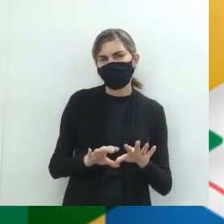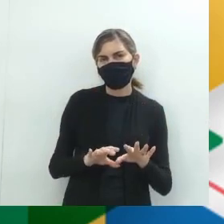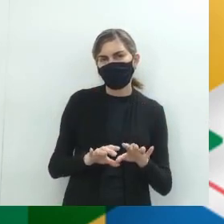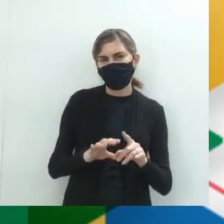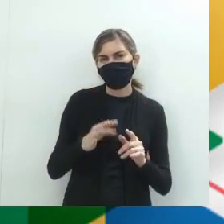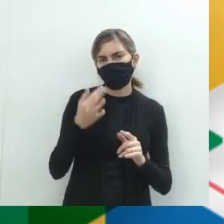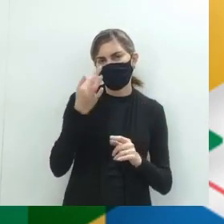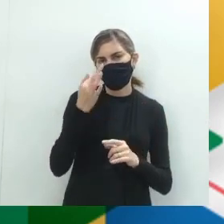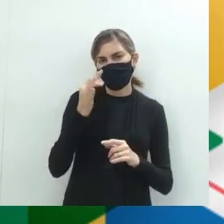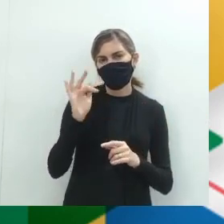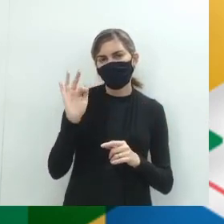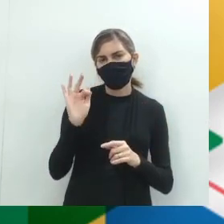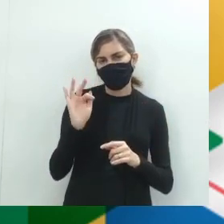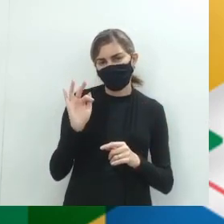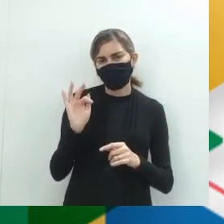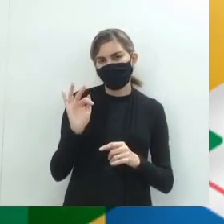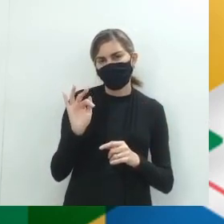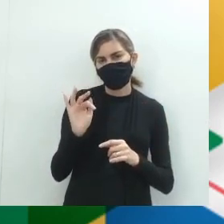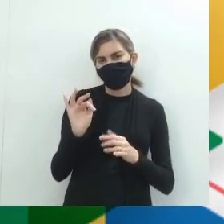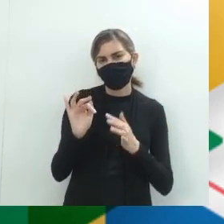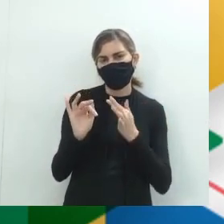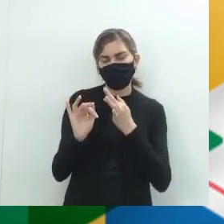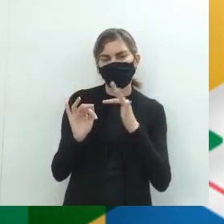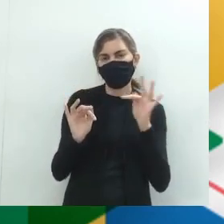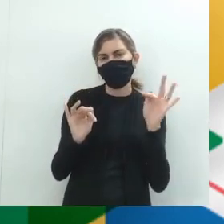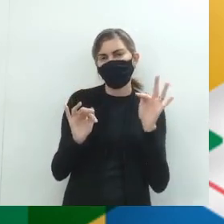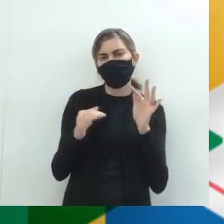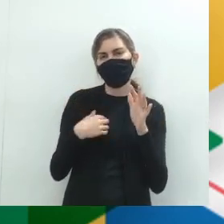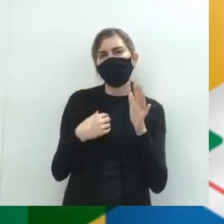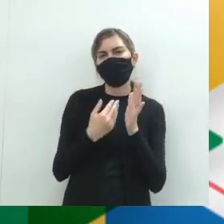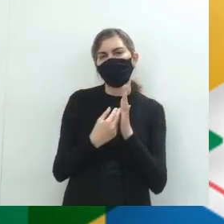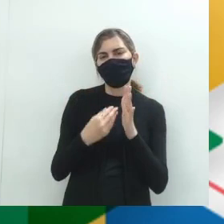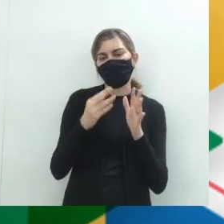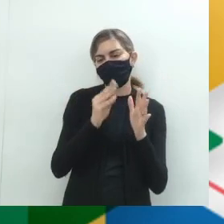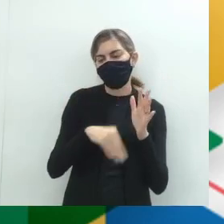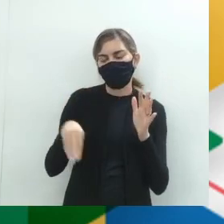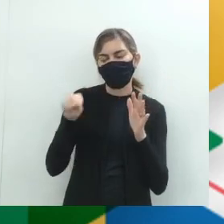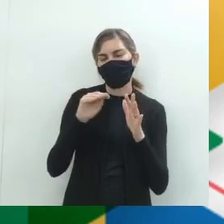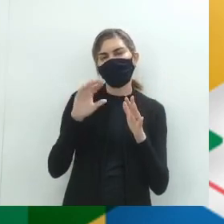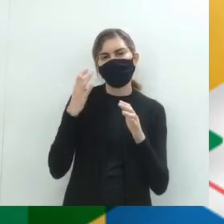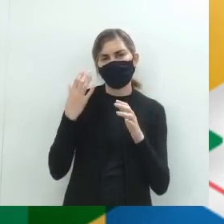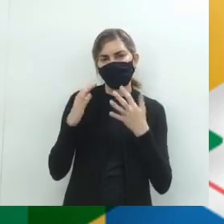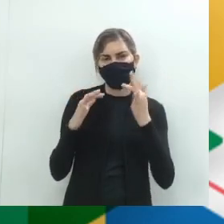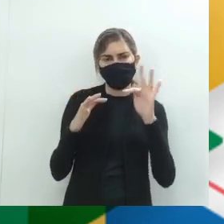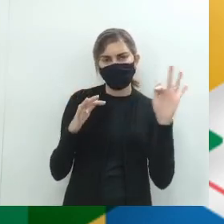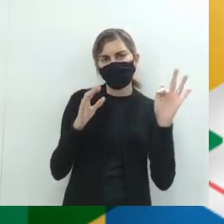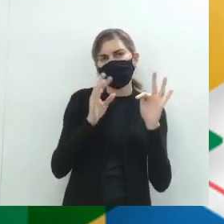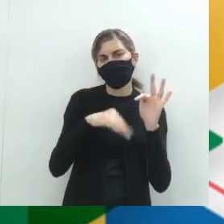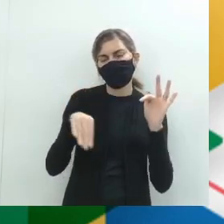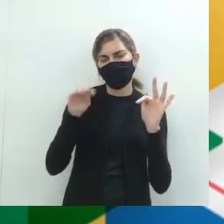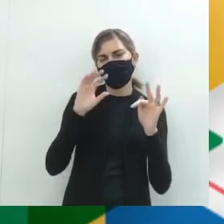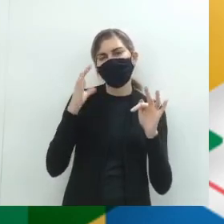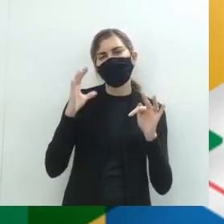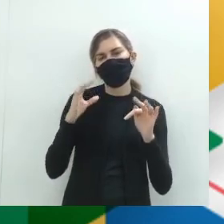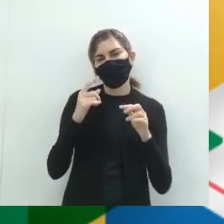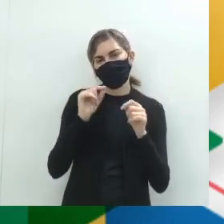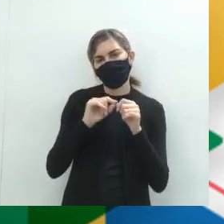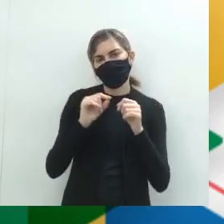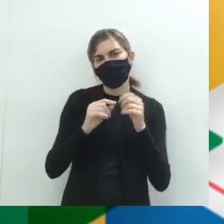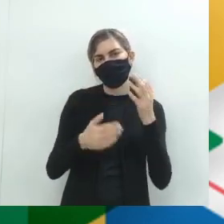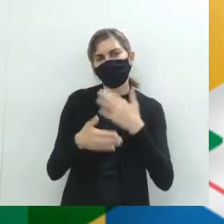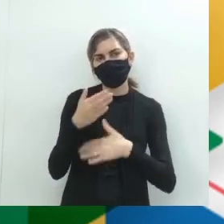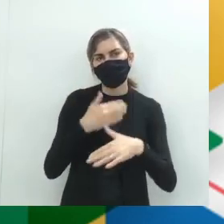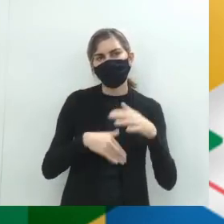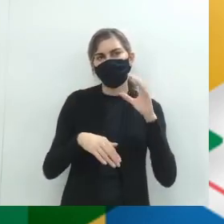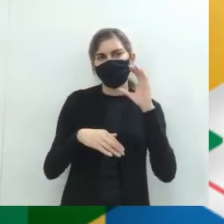escala Fahrenheit e ele quer passar para a escala Celsius. Aí tu vai fazer a seguinte relação.